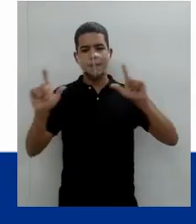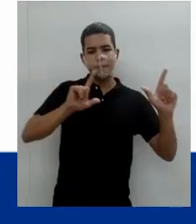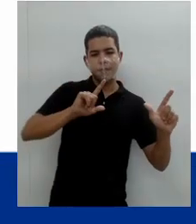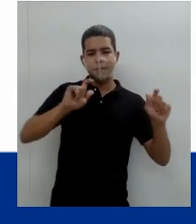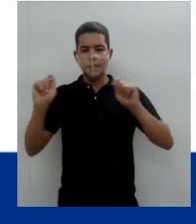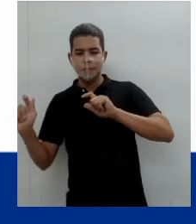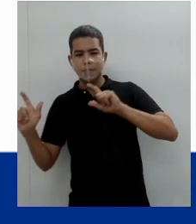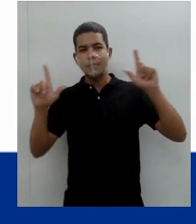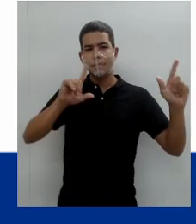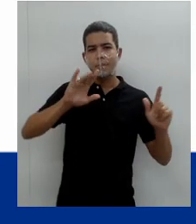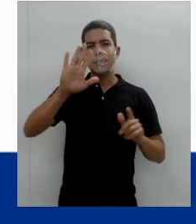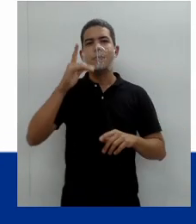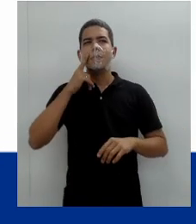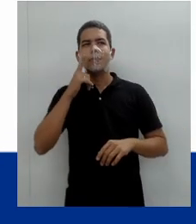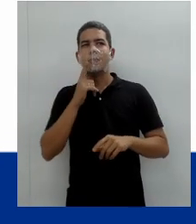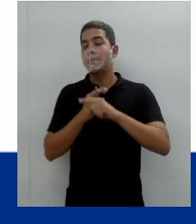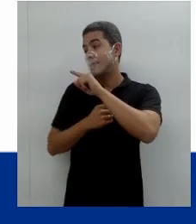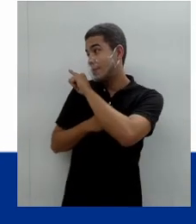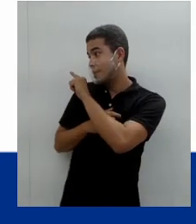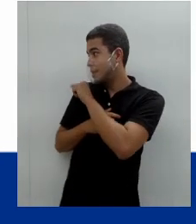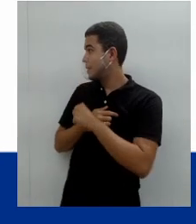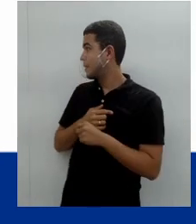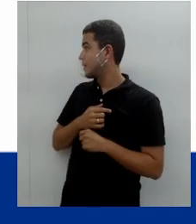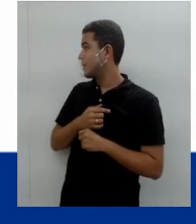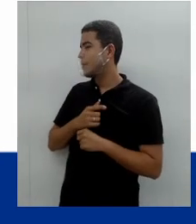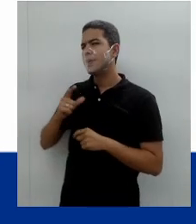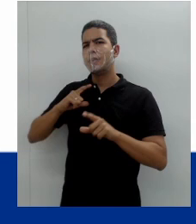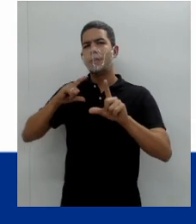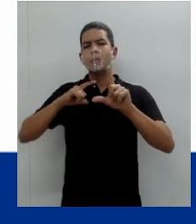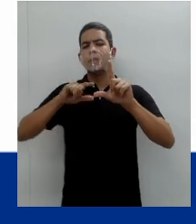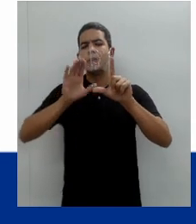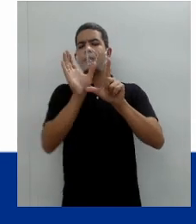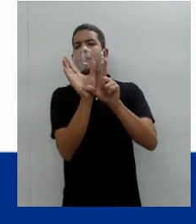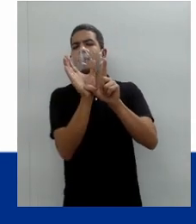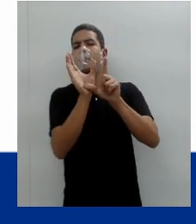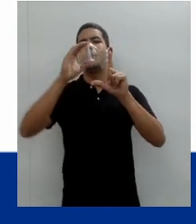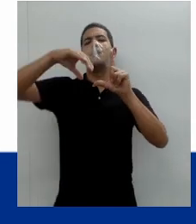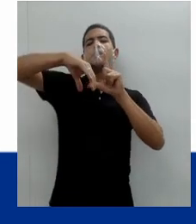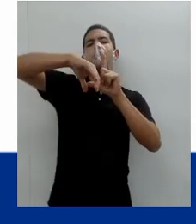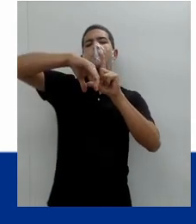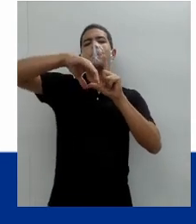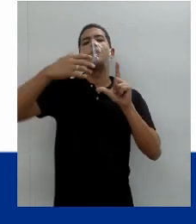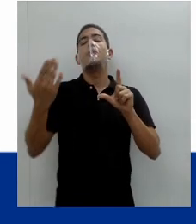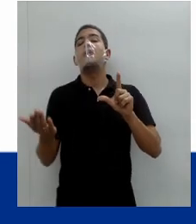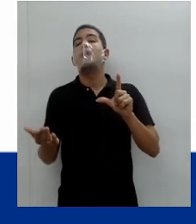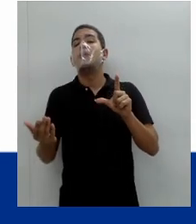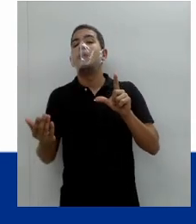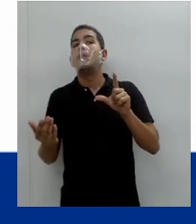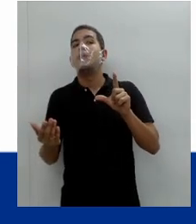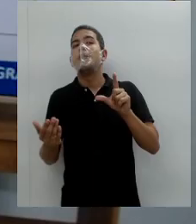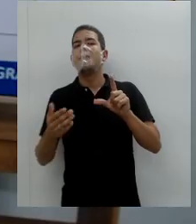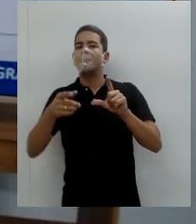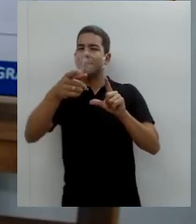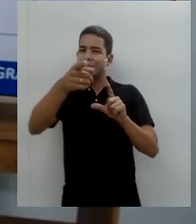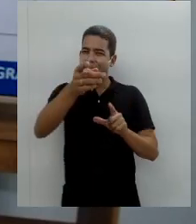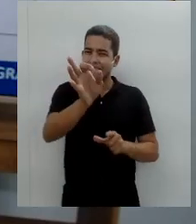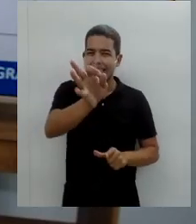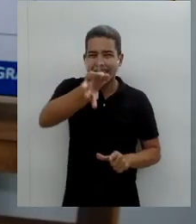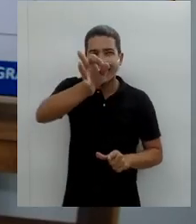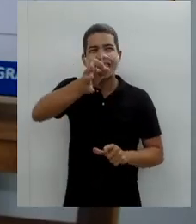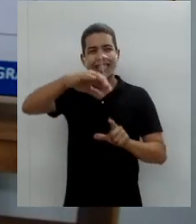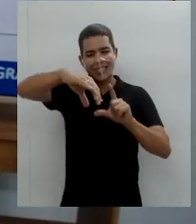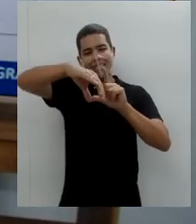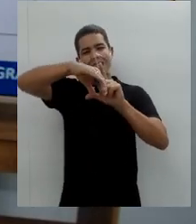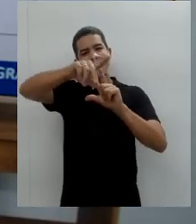gráfico agora. Essa parábola daí tem a concavidade voltada para cima ou para baixo? Muito bem, você